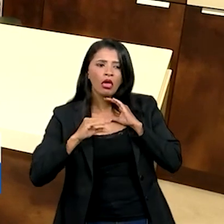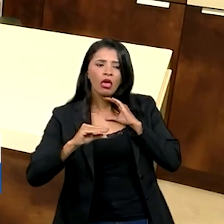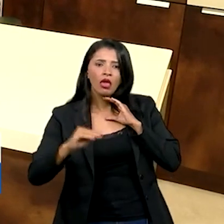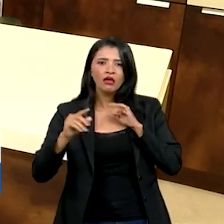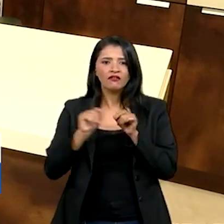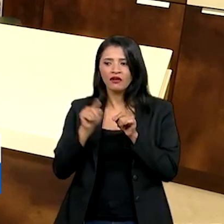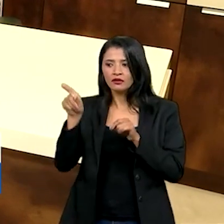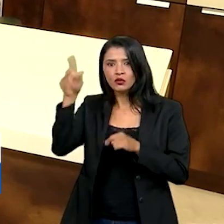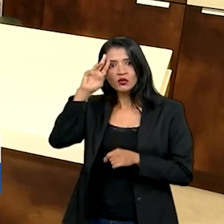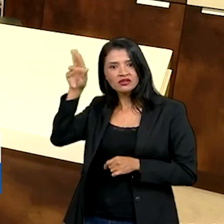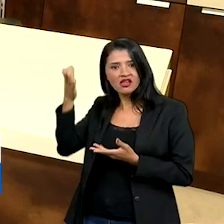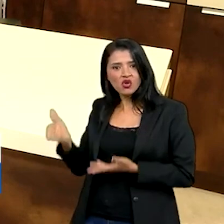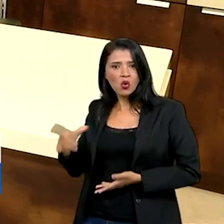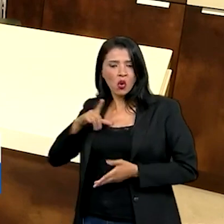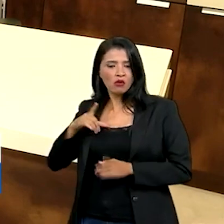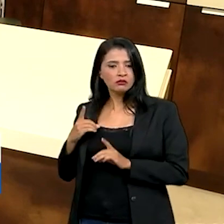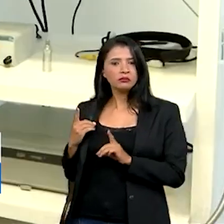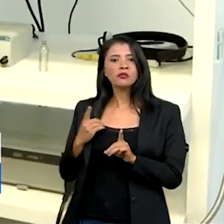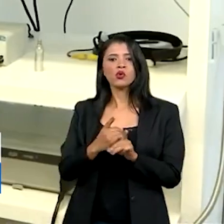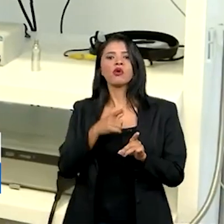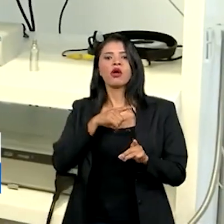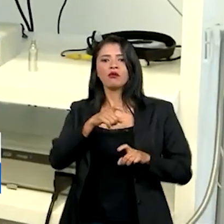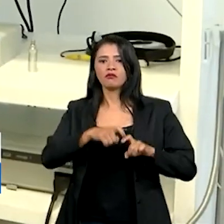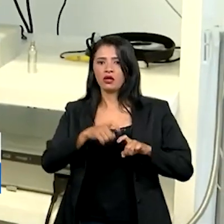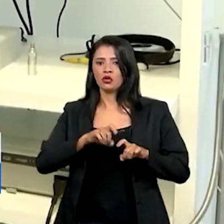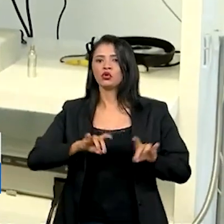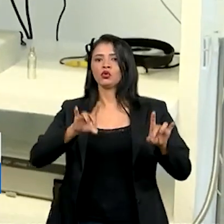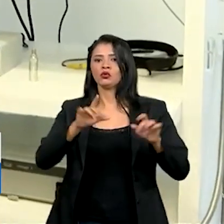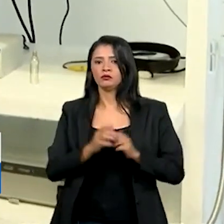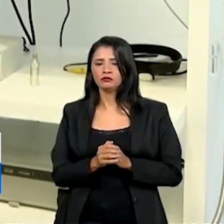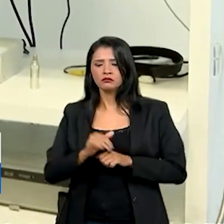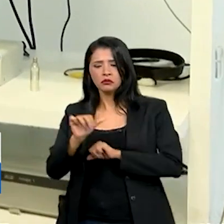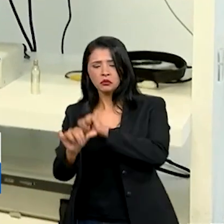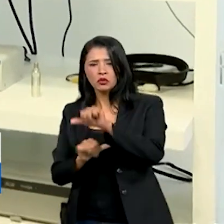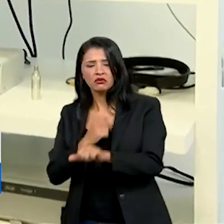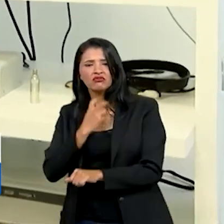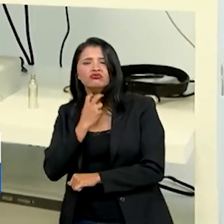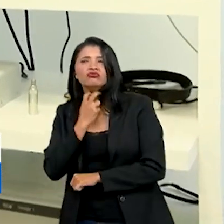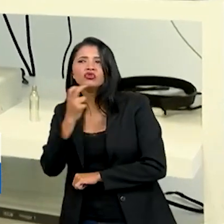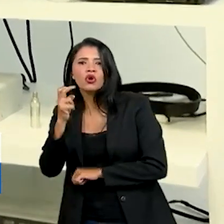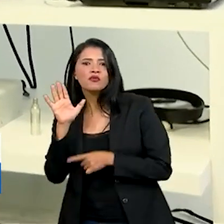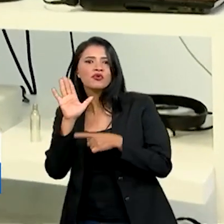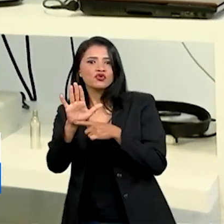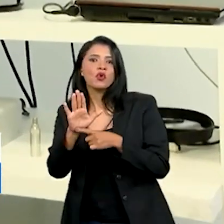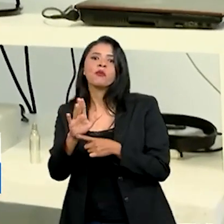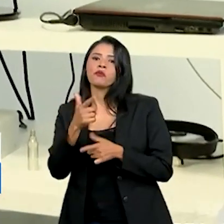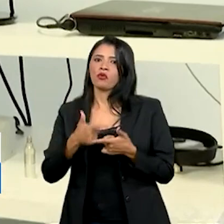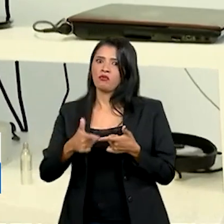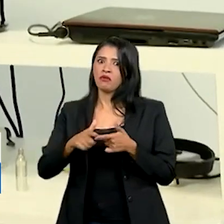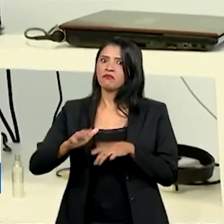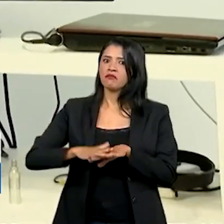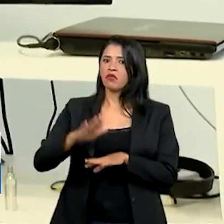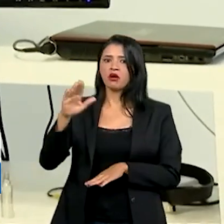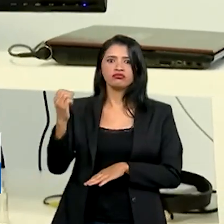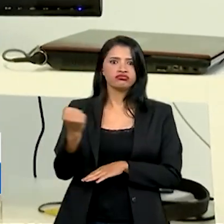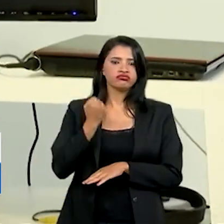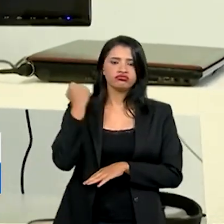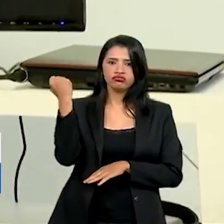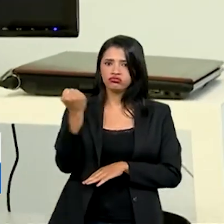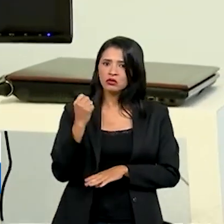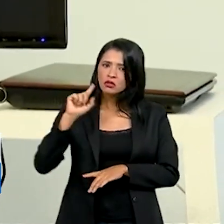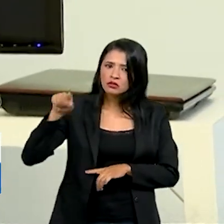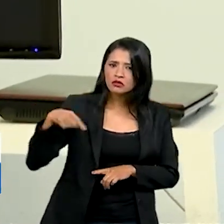senhor Márcio procurasse um especialista. A alteração na voz demonstrou um problema mais grave e depois de fazer